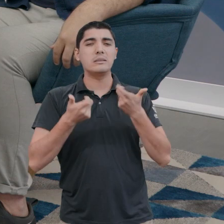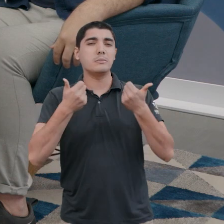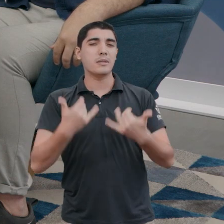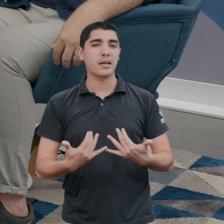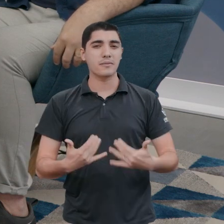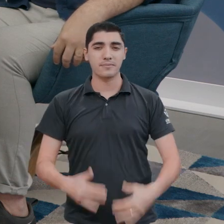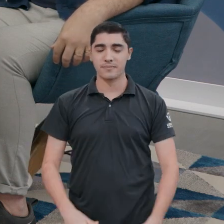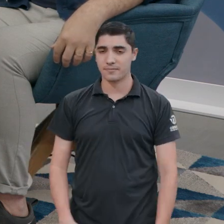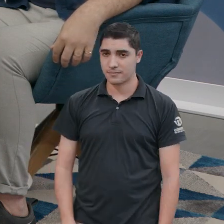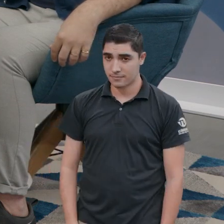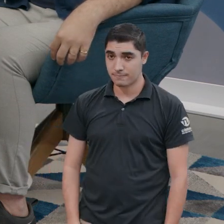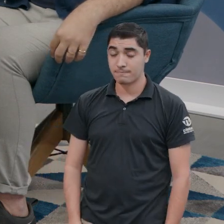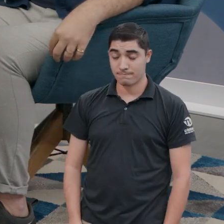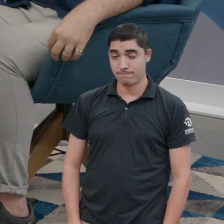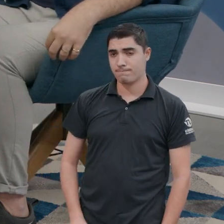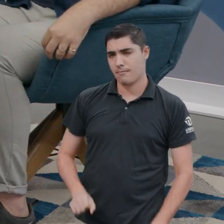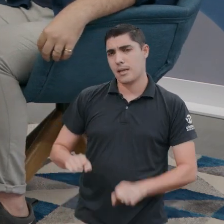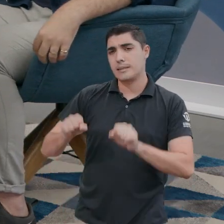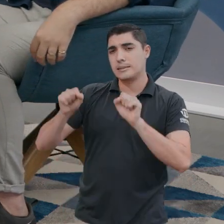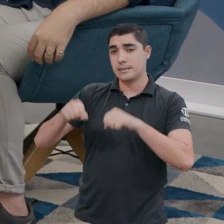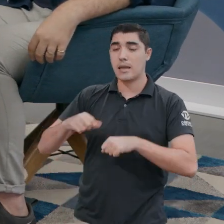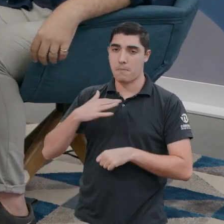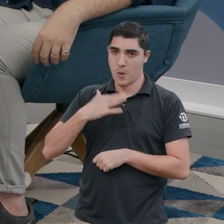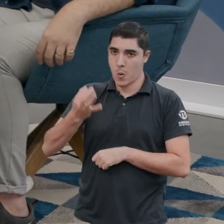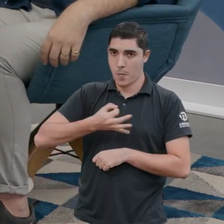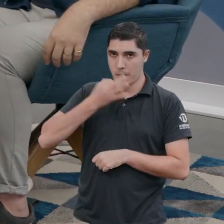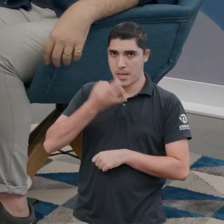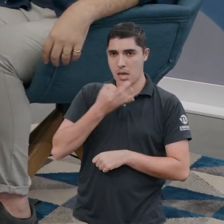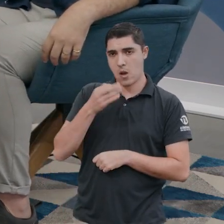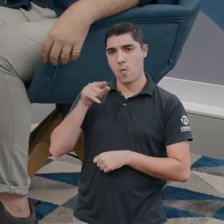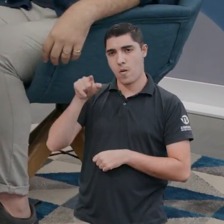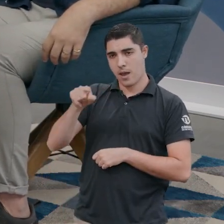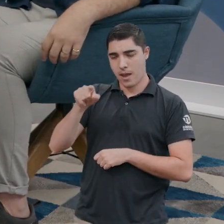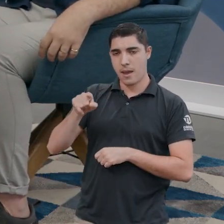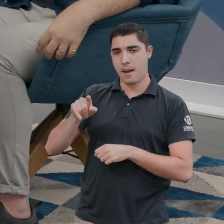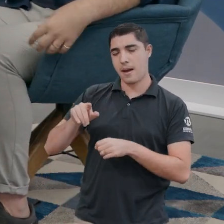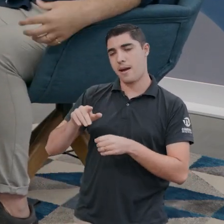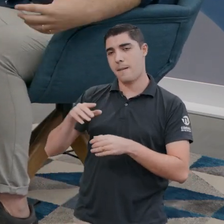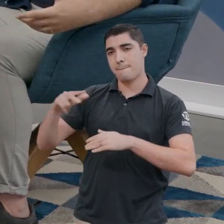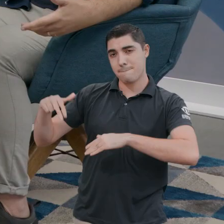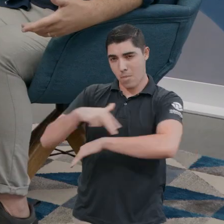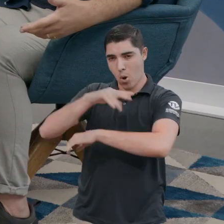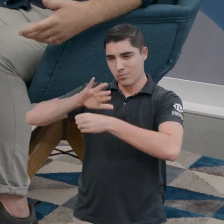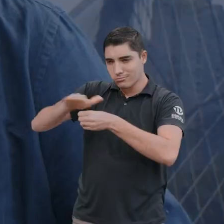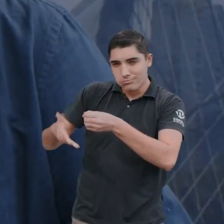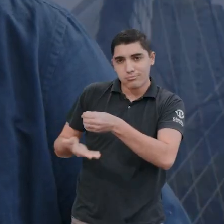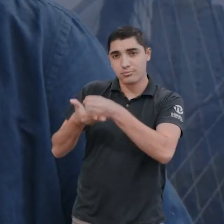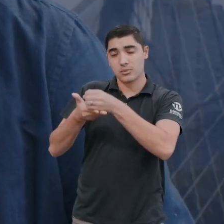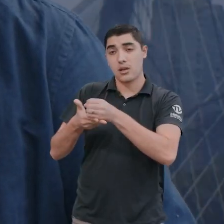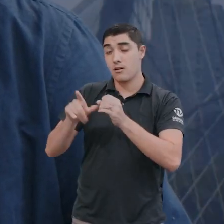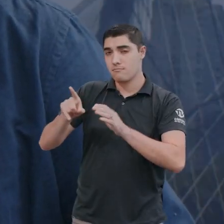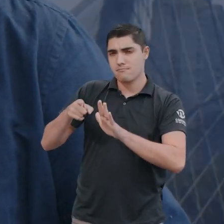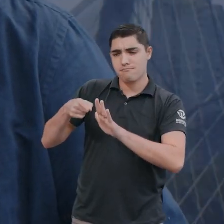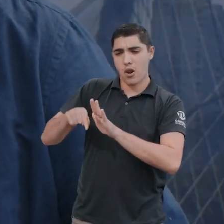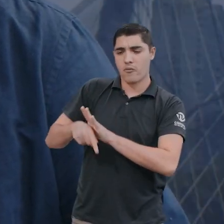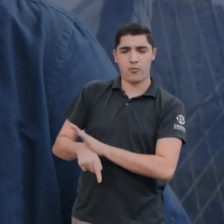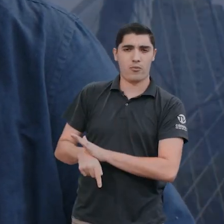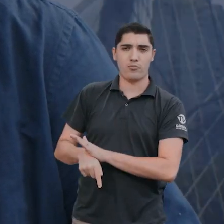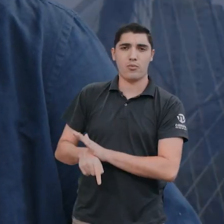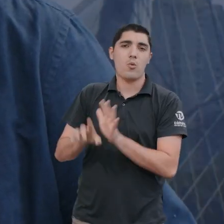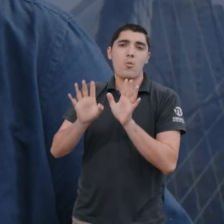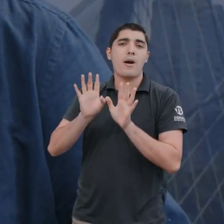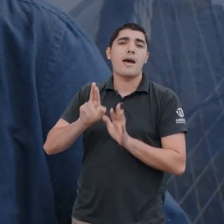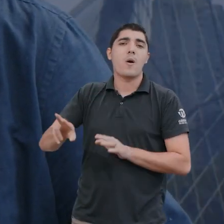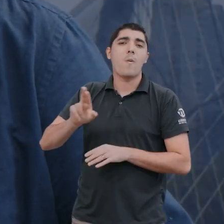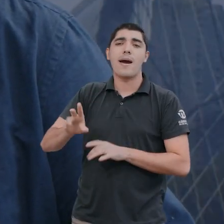assunto? Com certeza, eu acho que falar de moda sustentável é muito profundo, porque vai muito além de uma